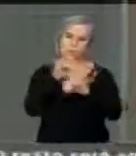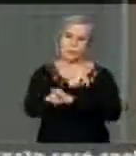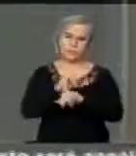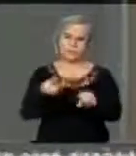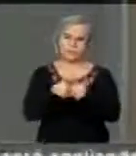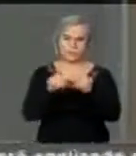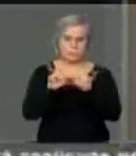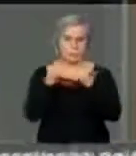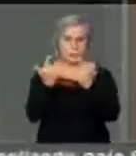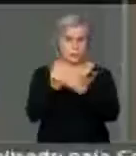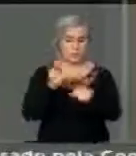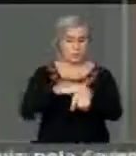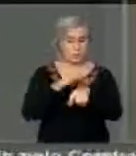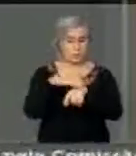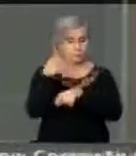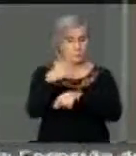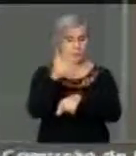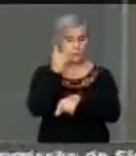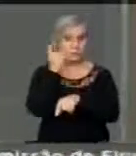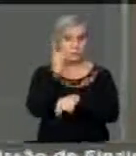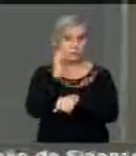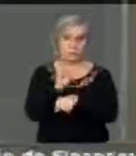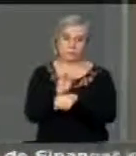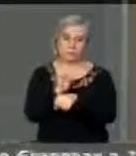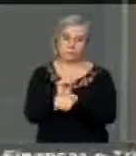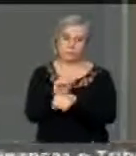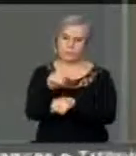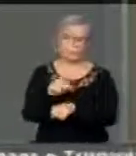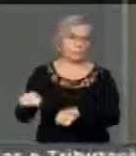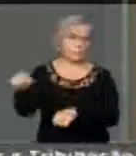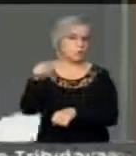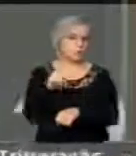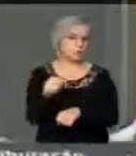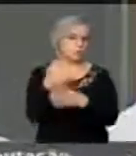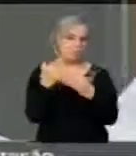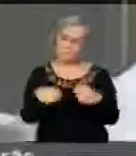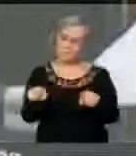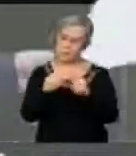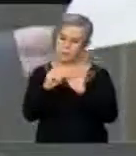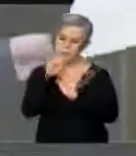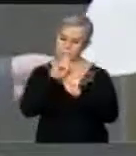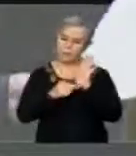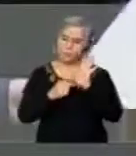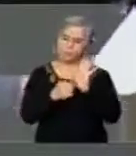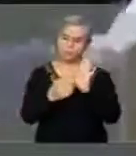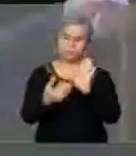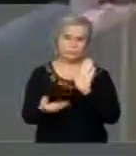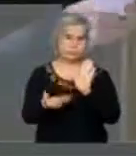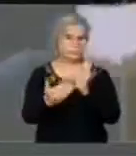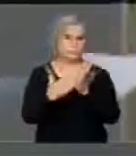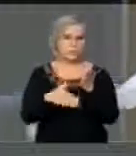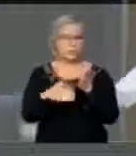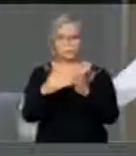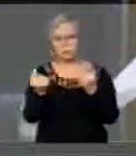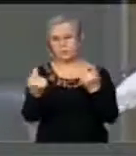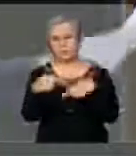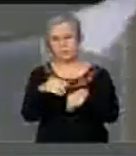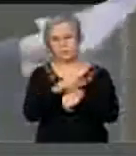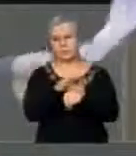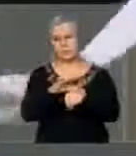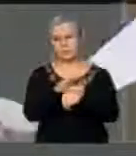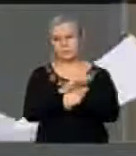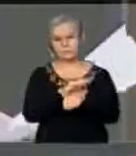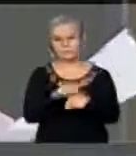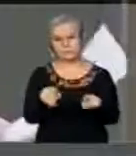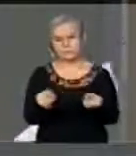Assembleia, dos seus deputados estaduais, que estão todos inconformados com esse decreto altamente inconstitucional e, acima